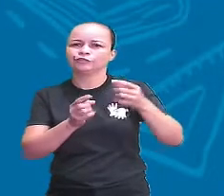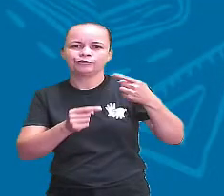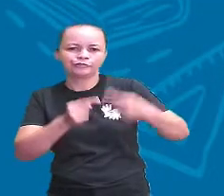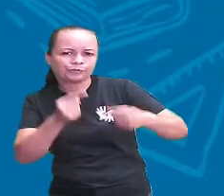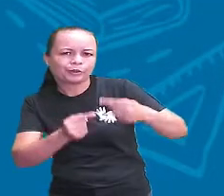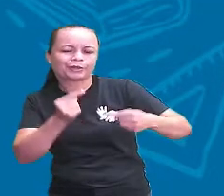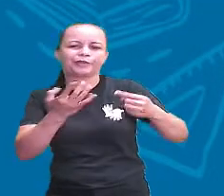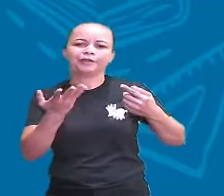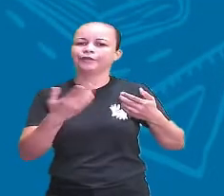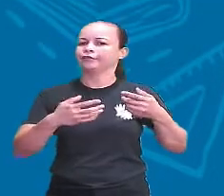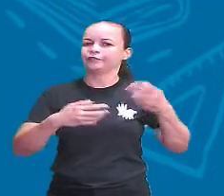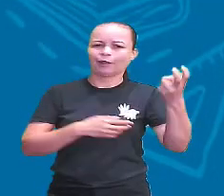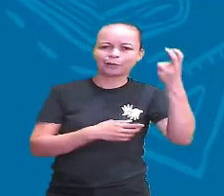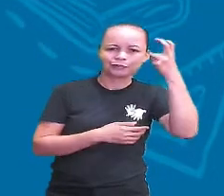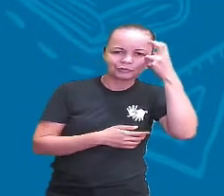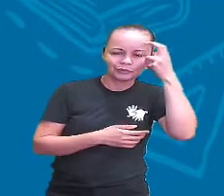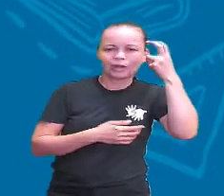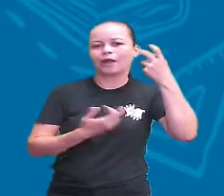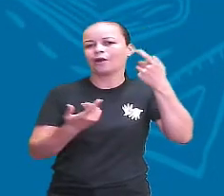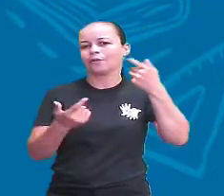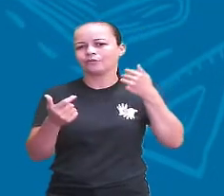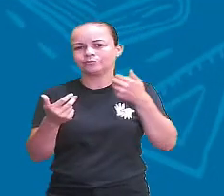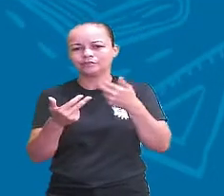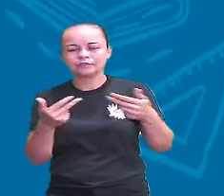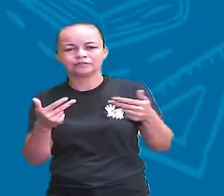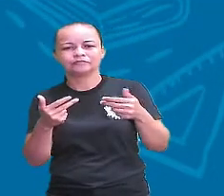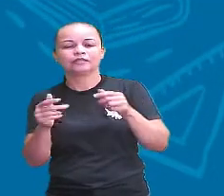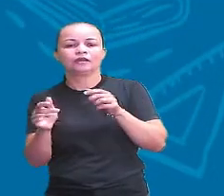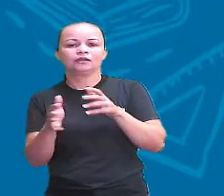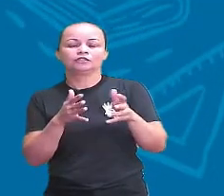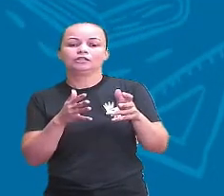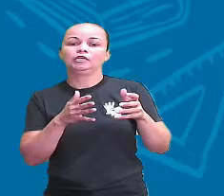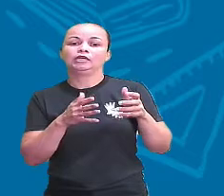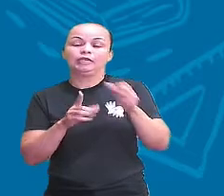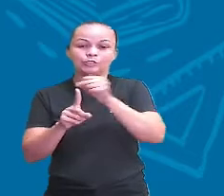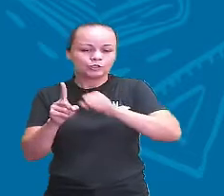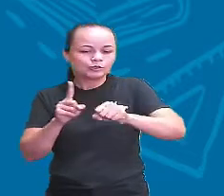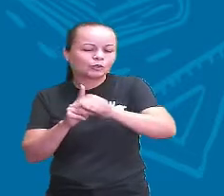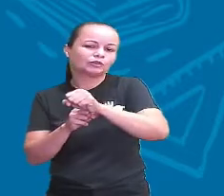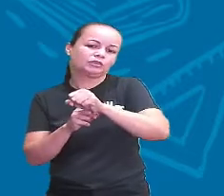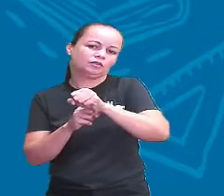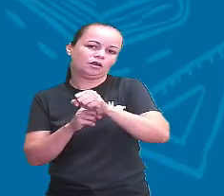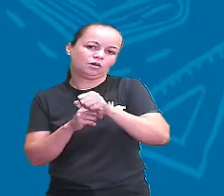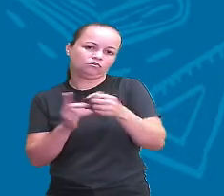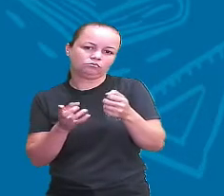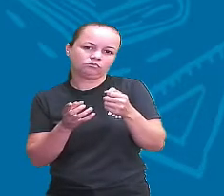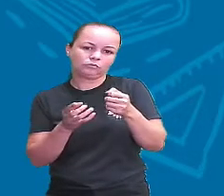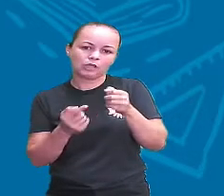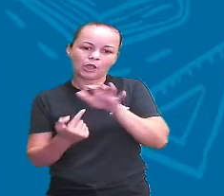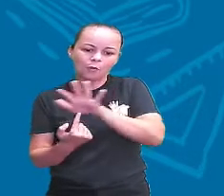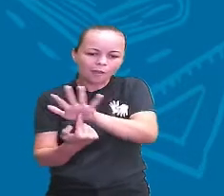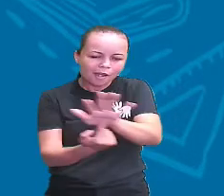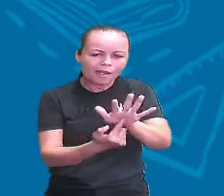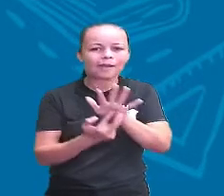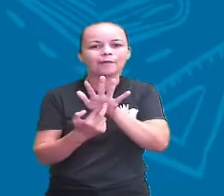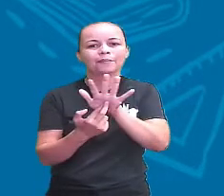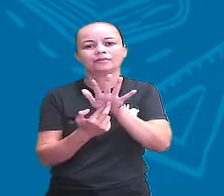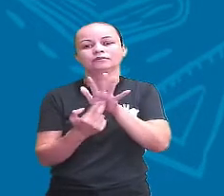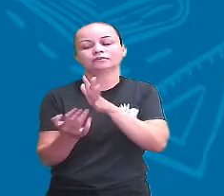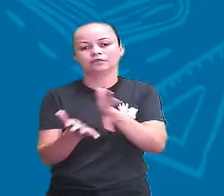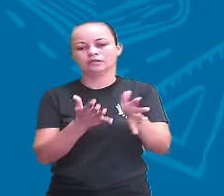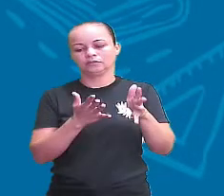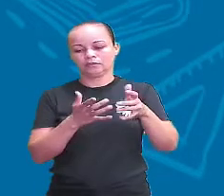de atividades culturais, de atividades sociais. É uma paisagem que representa